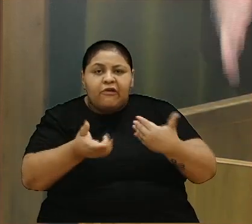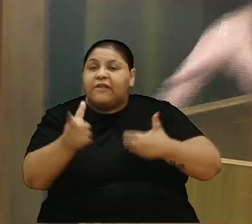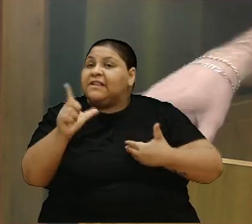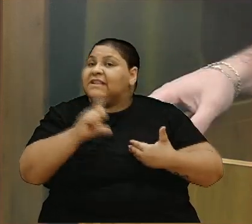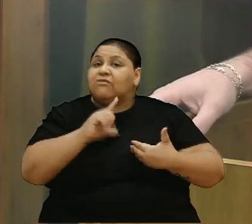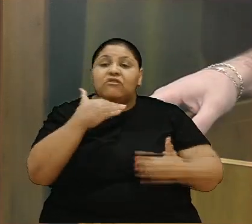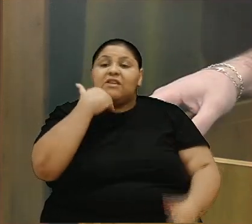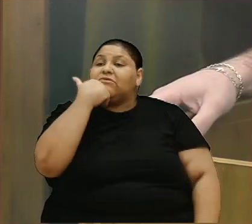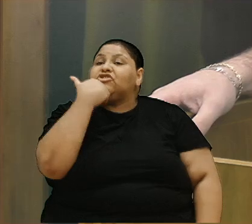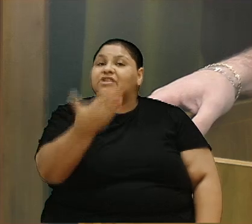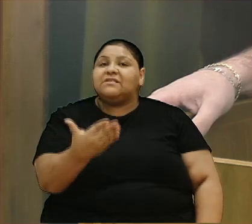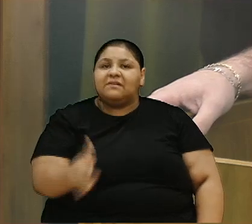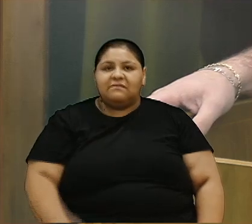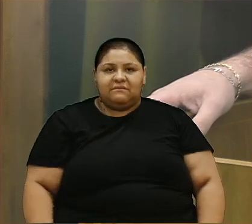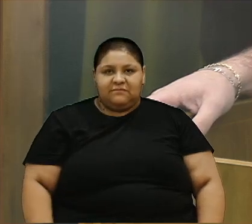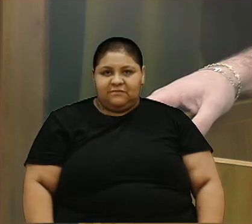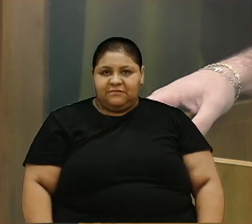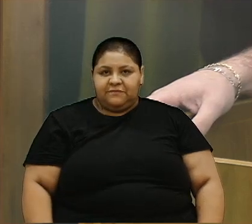não adianta.